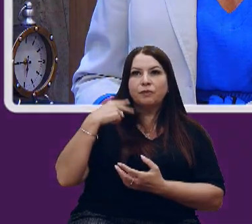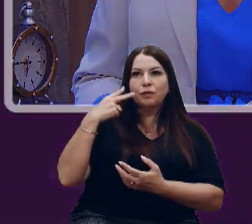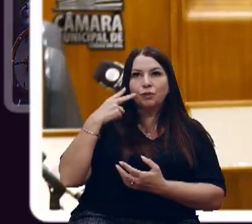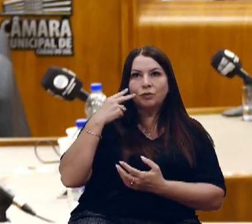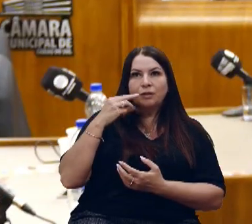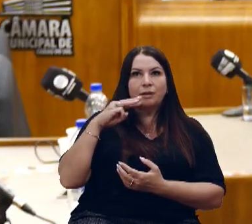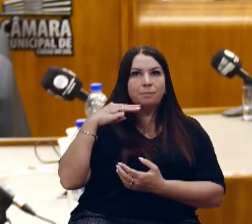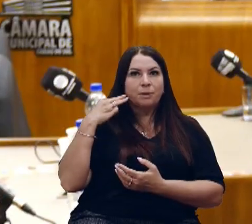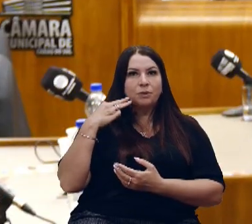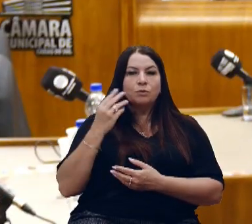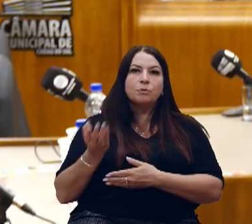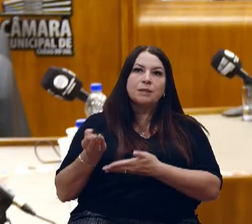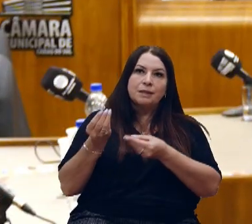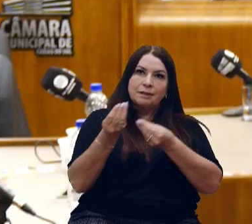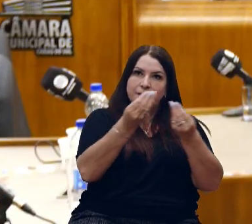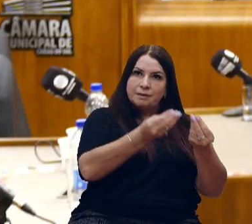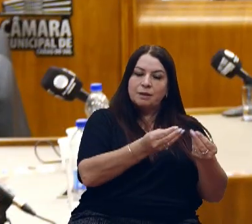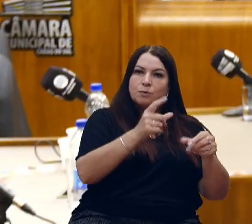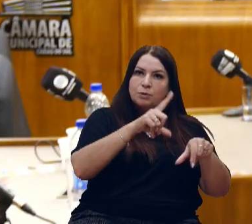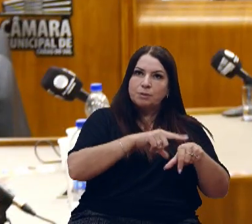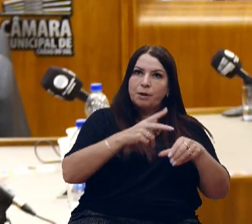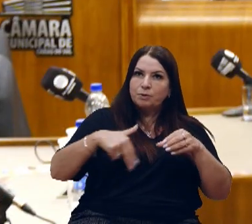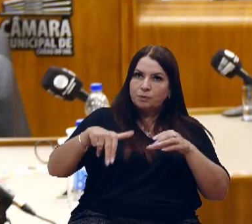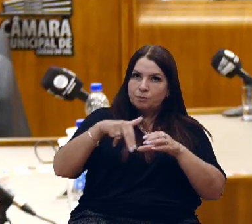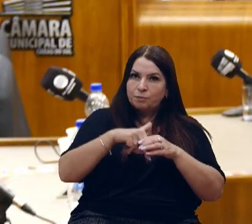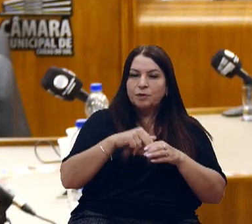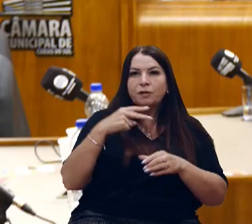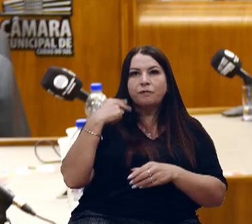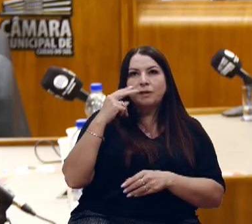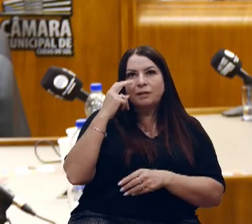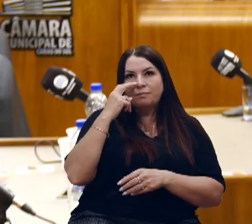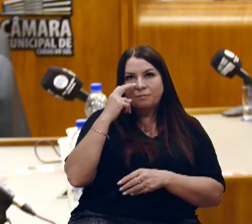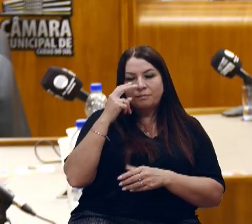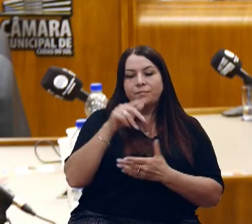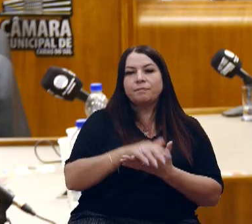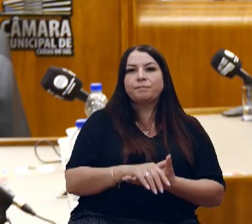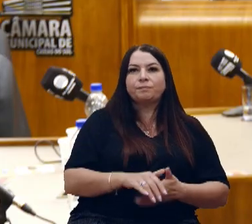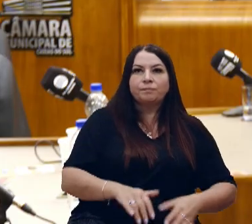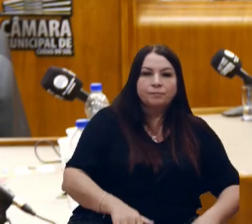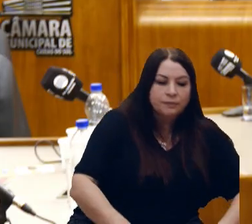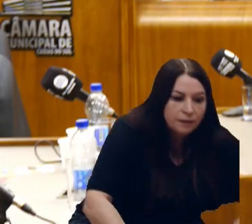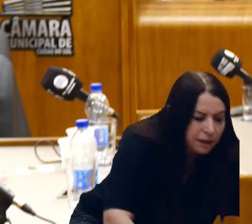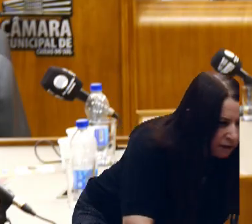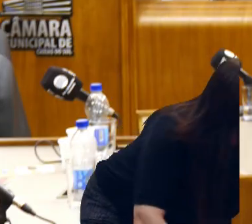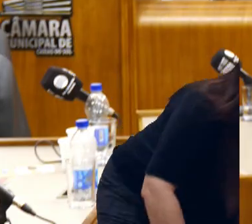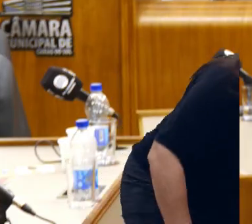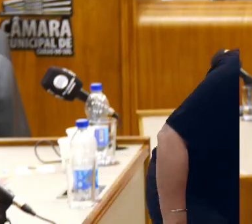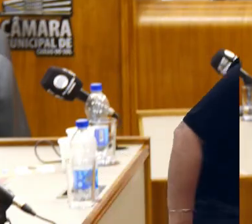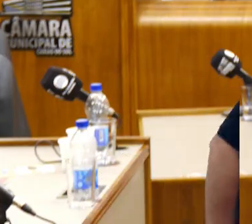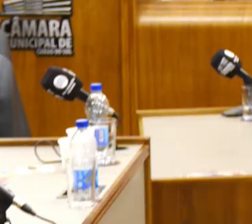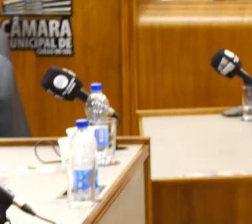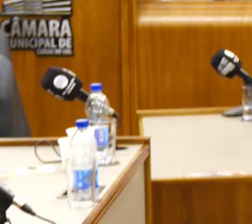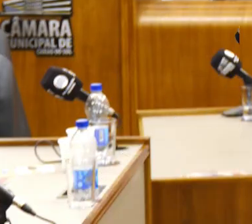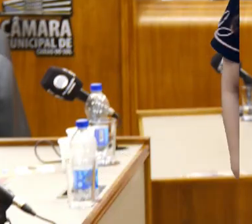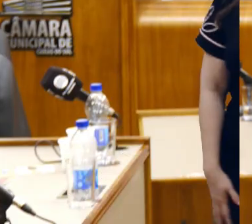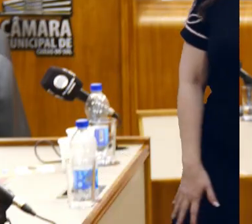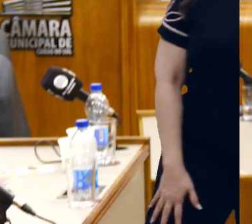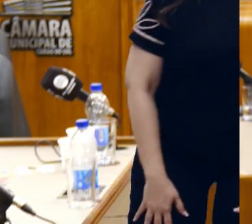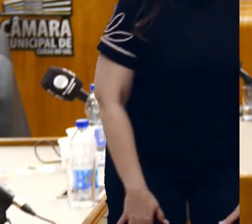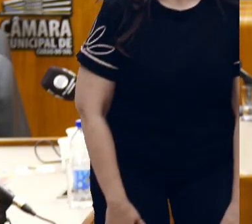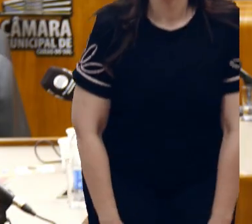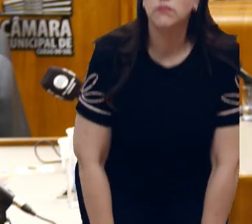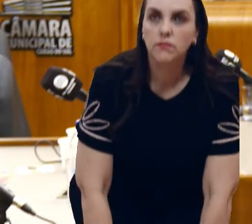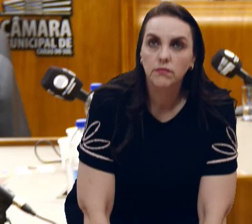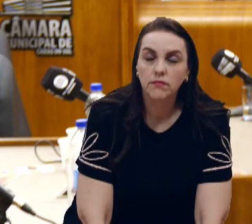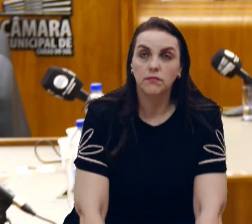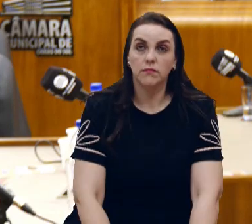Marisol Santos que passou, né, seu espaço do Grande Expediente, a vereadora Andressa Malman, e a Andressa Malman falou sobre